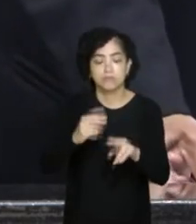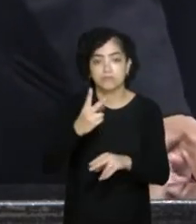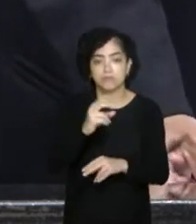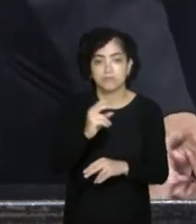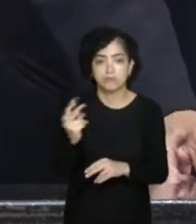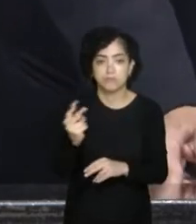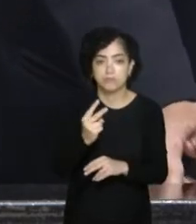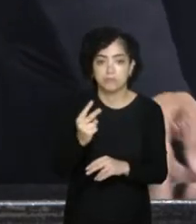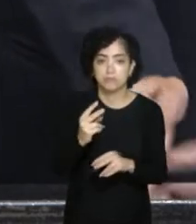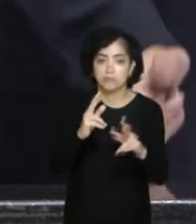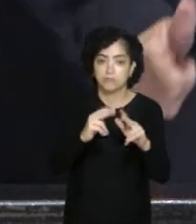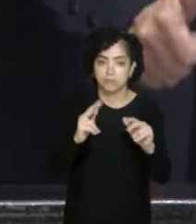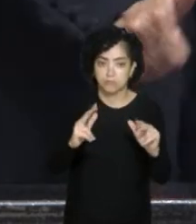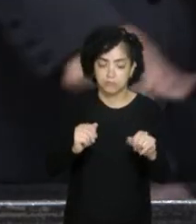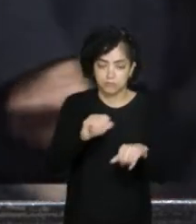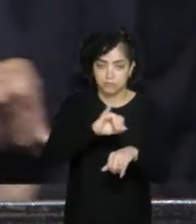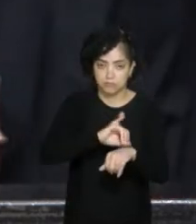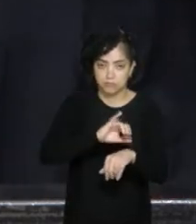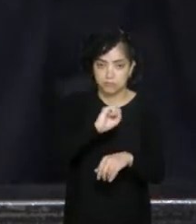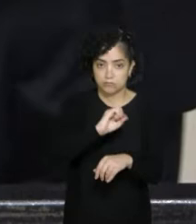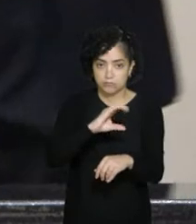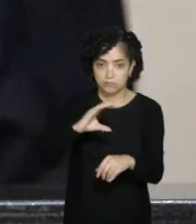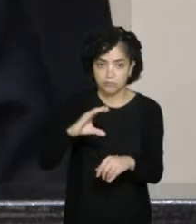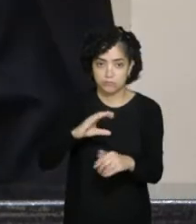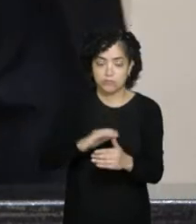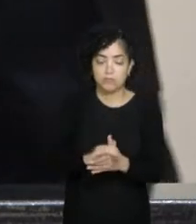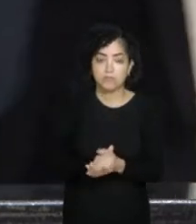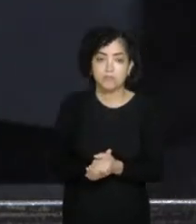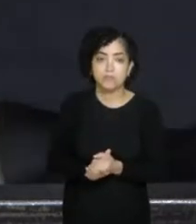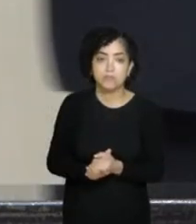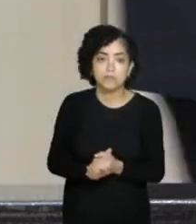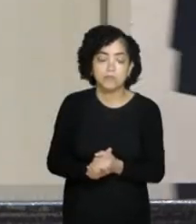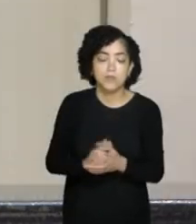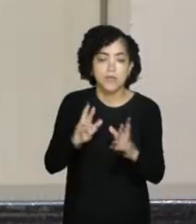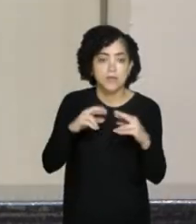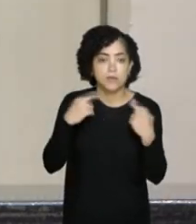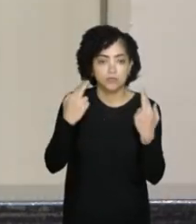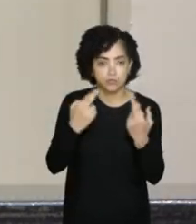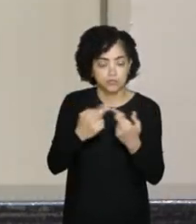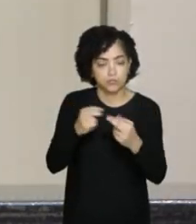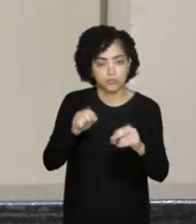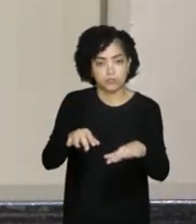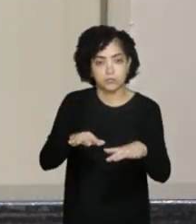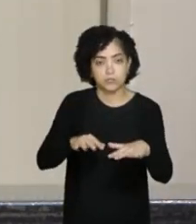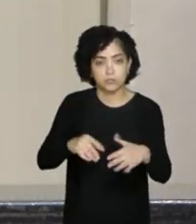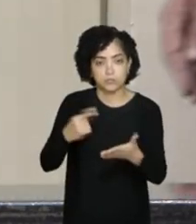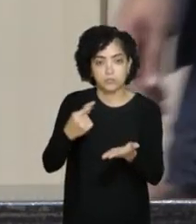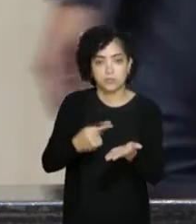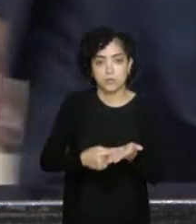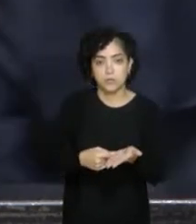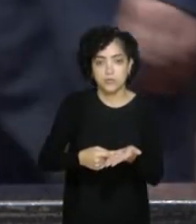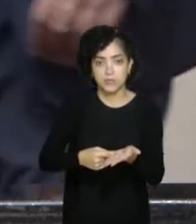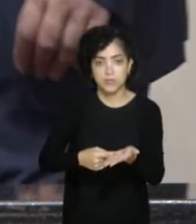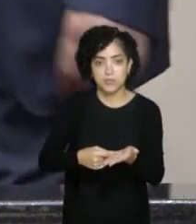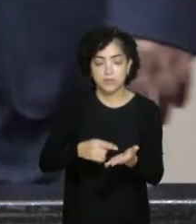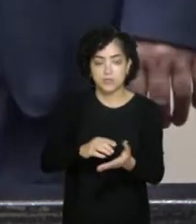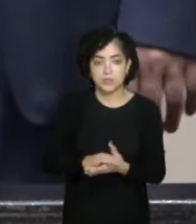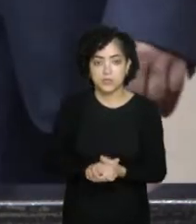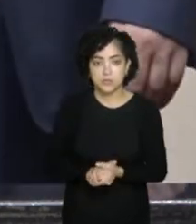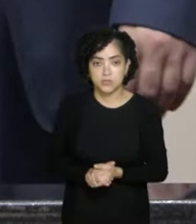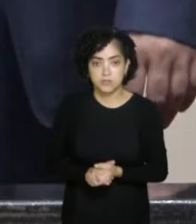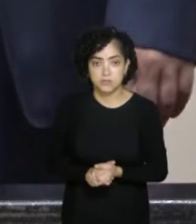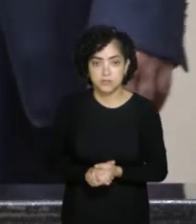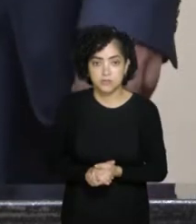cidade de Florianópolis, capital do estado de Santa Catarina, reuniu-se a Assembleia Legislativa em sessão